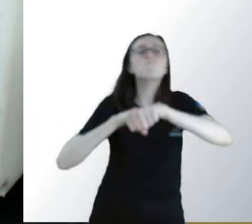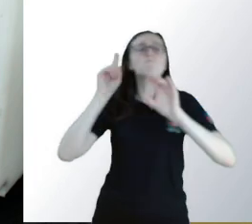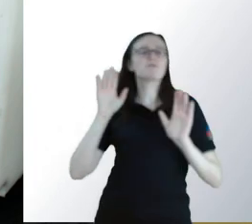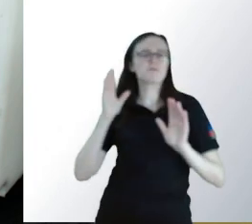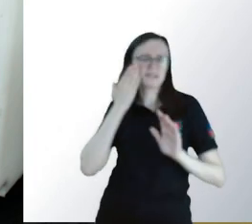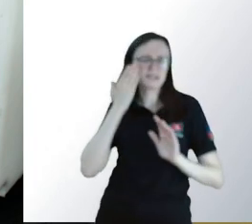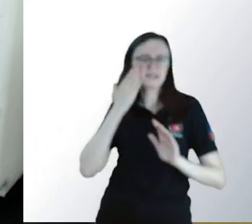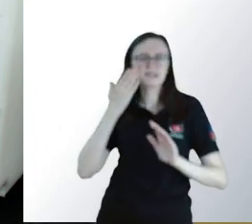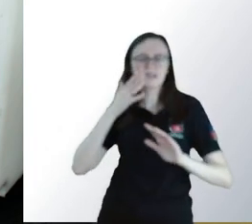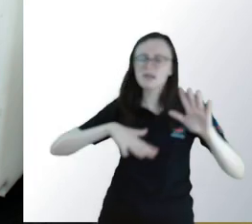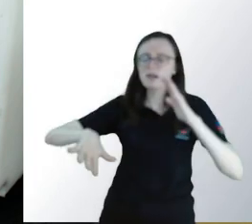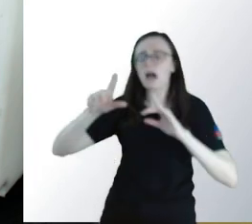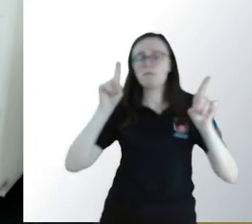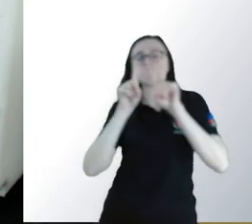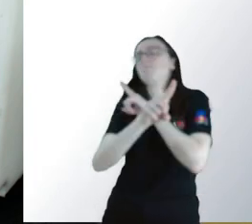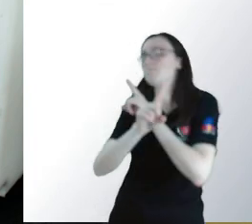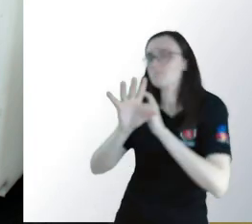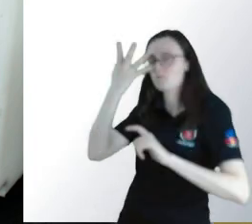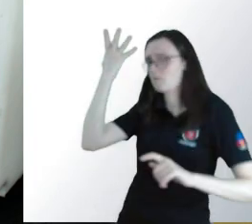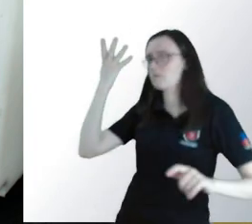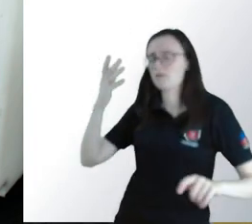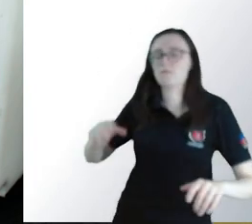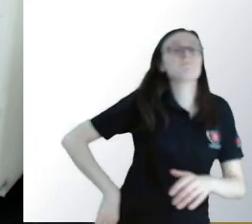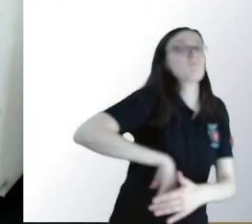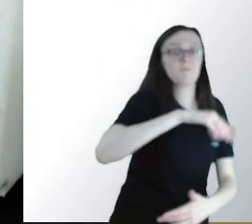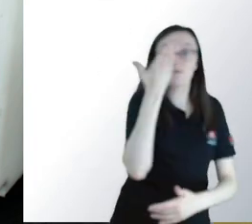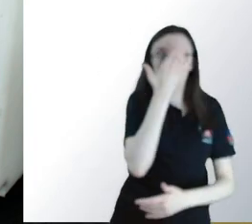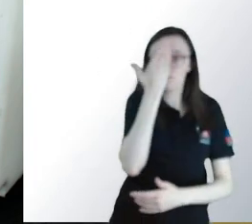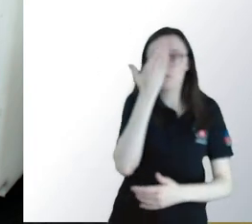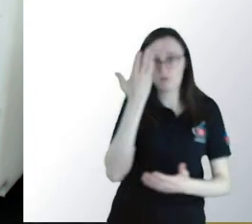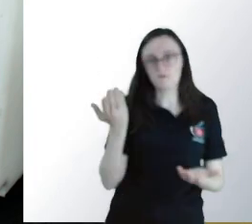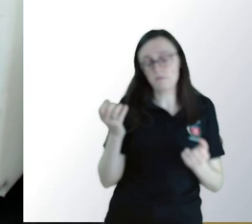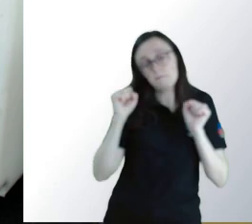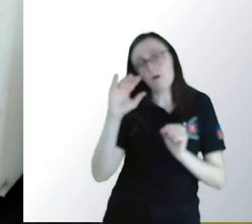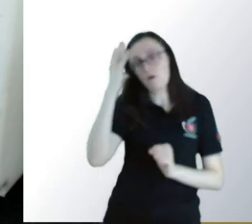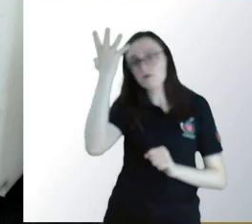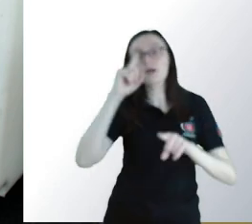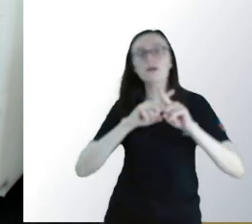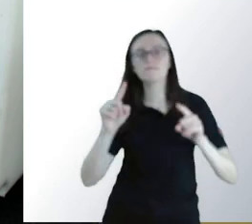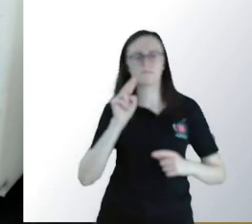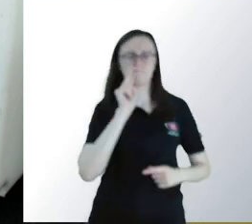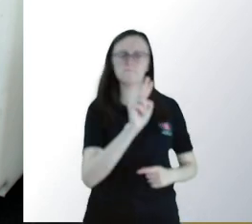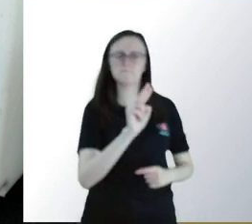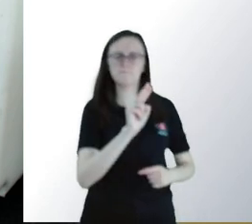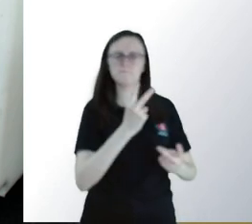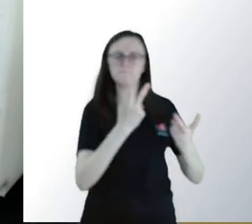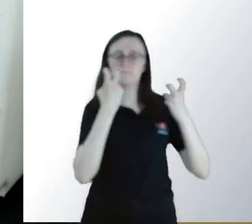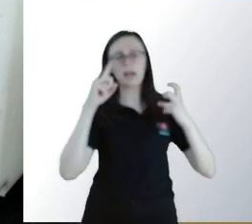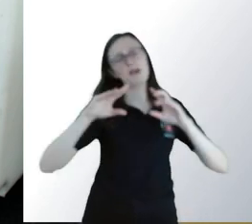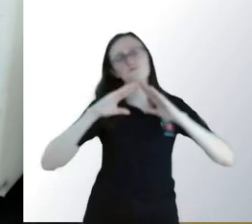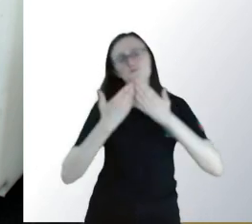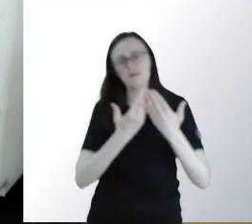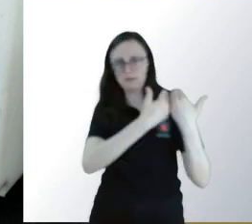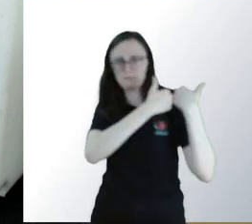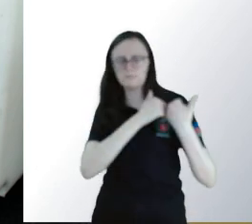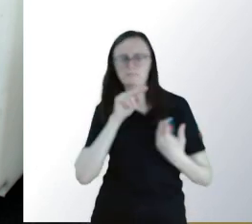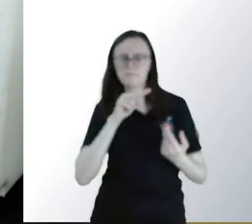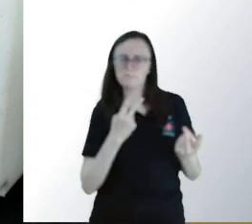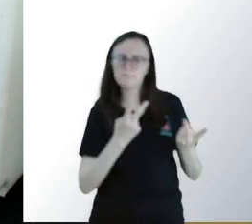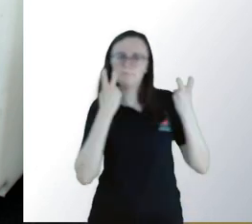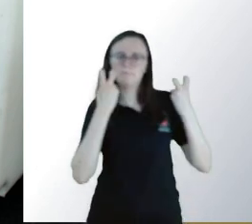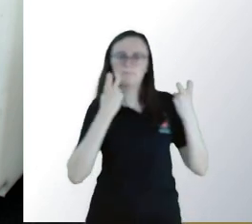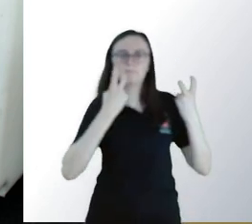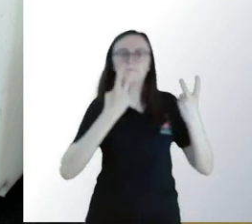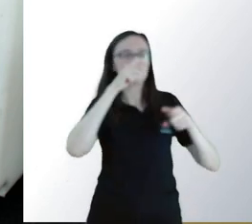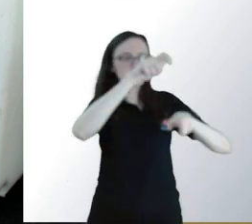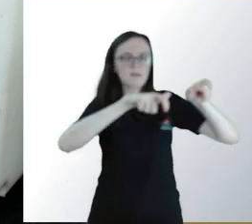estão correndo, exatamente. Então, esse esse juízo inicial é a escola quem vai ter, justamente por conhecer quem são